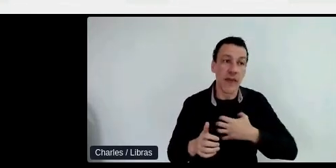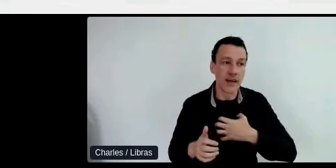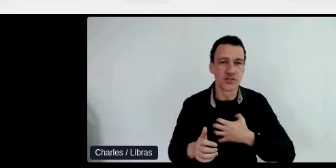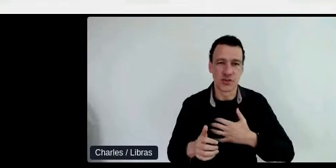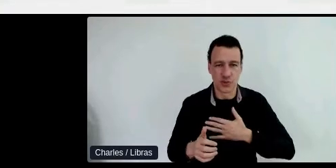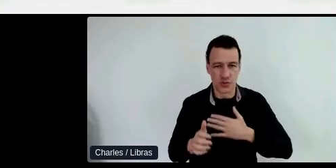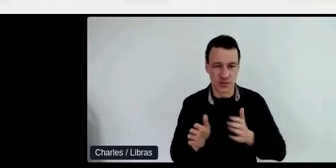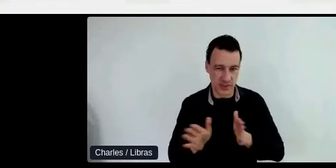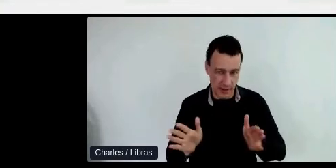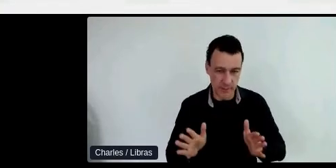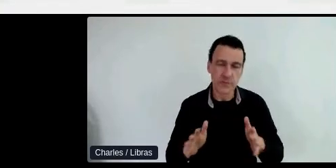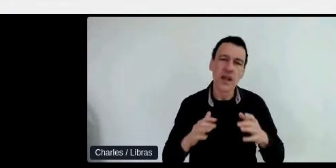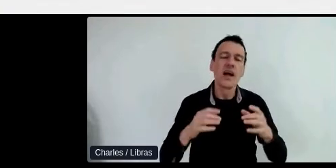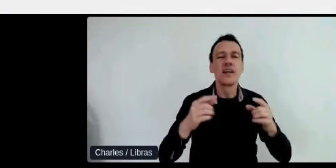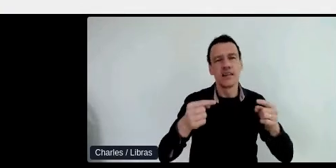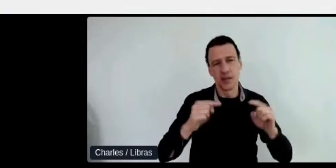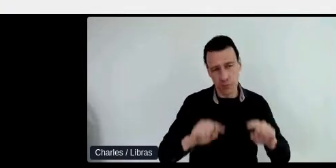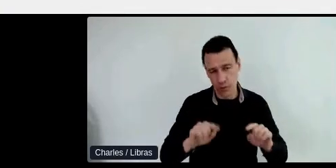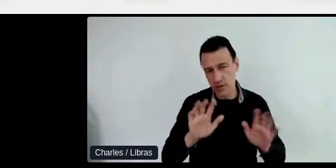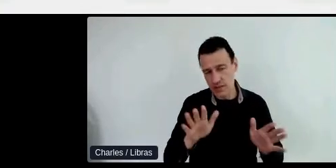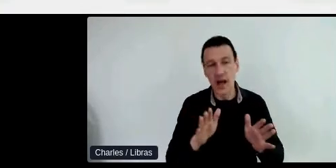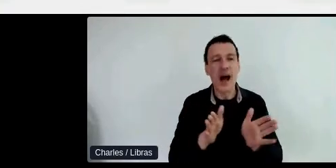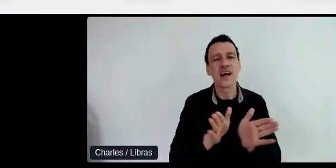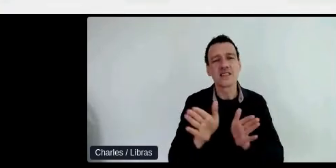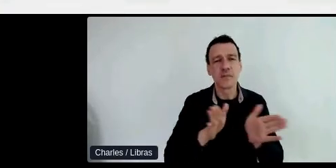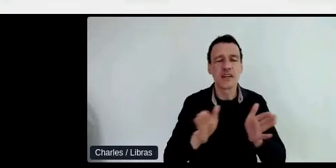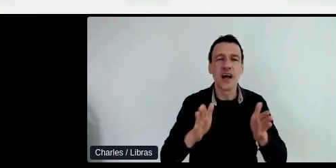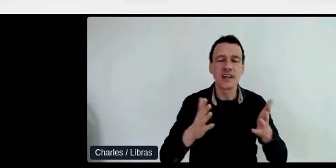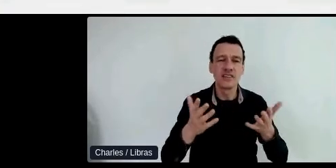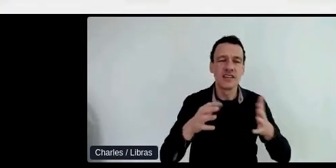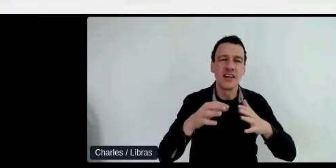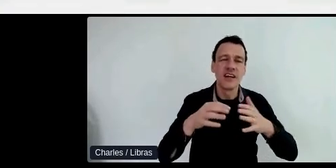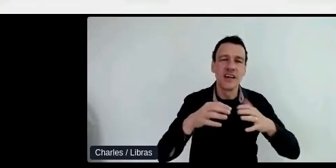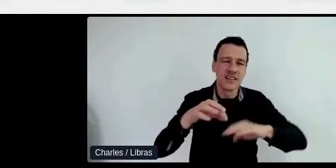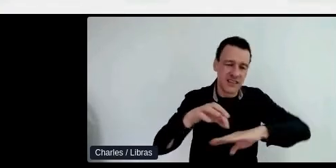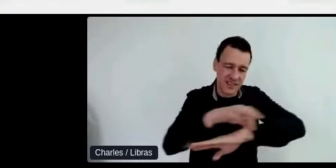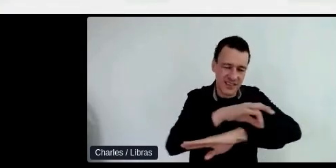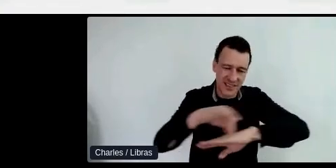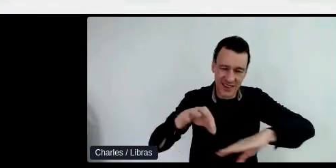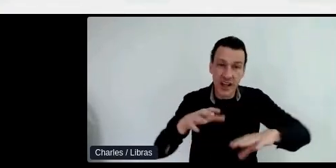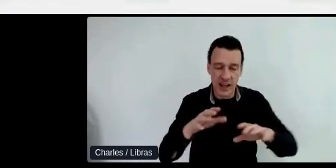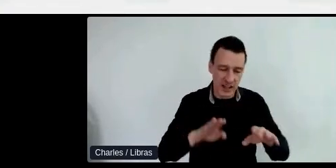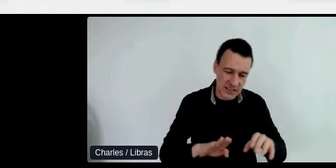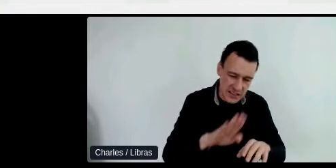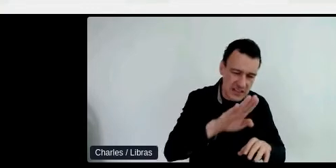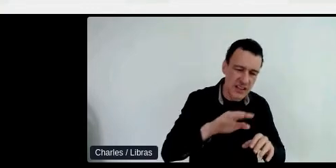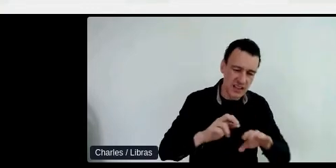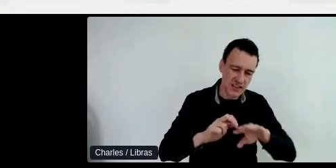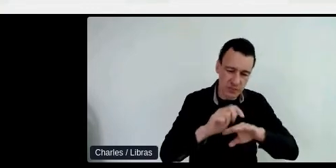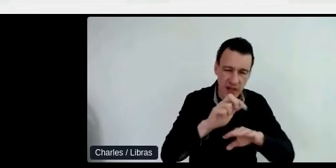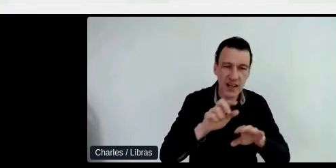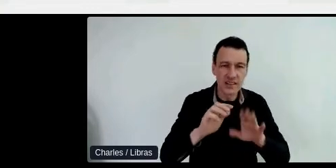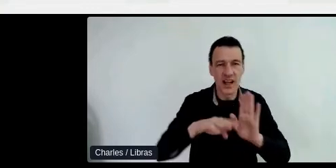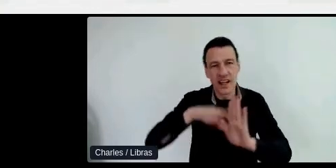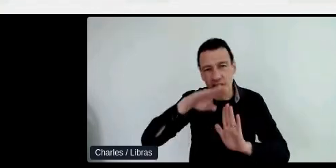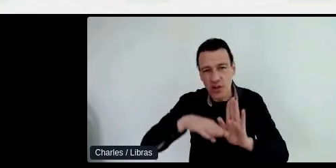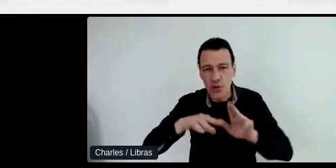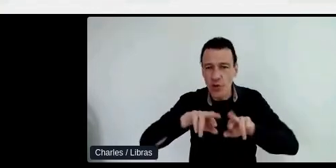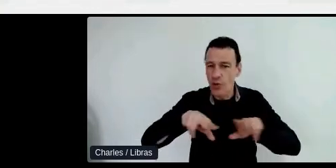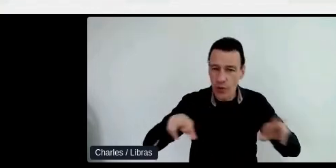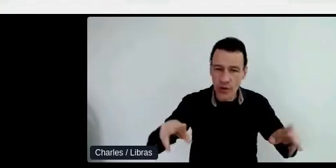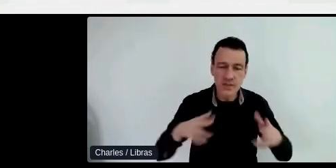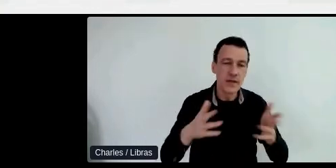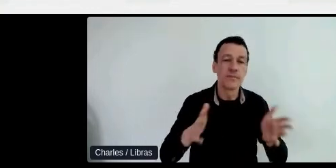acessibilidade arquitetônica, que é muito importante para que as pessoas acessem os ambientes, a metodológica para que ofereça a possibilidade das